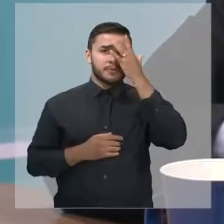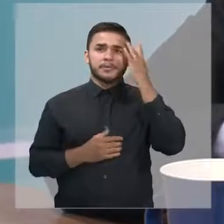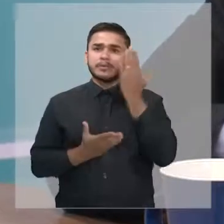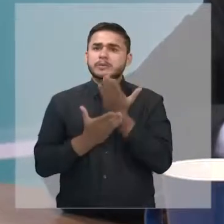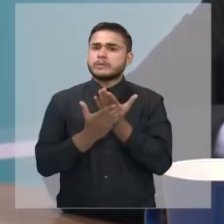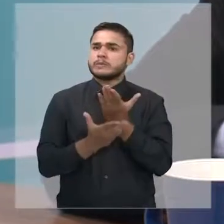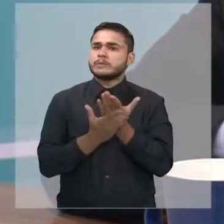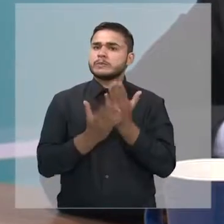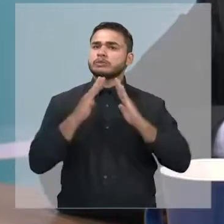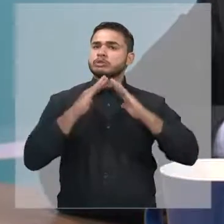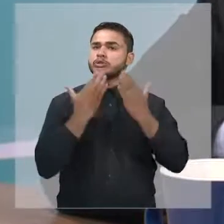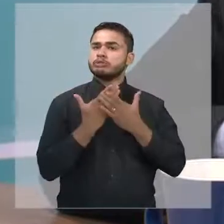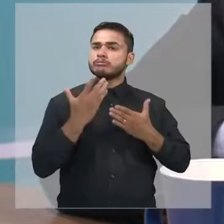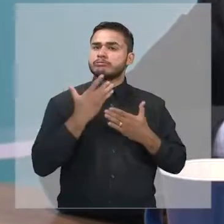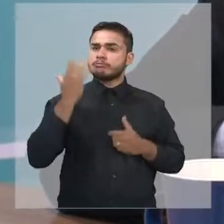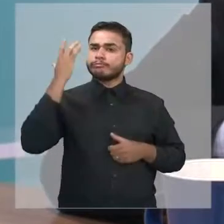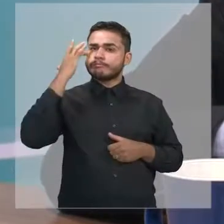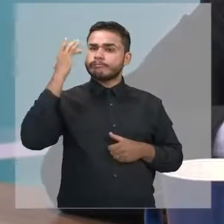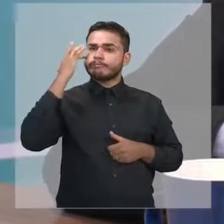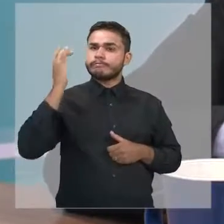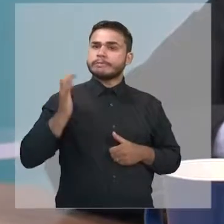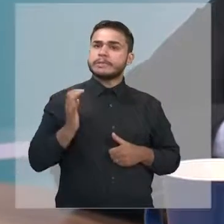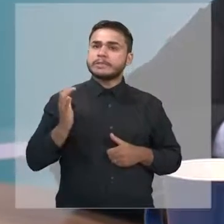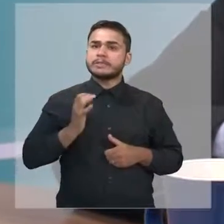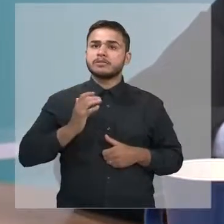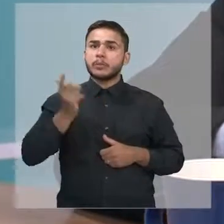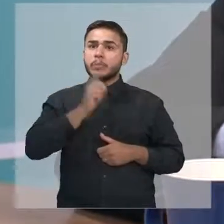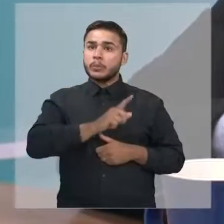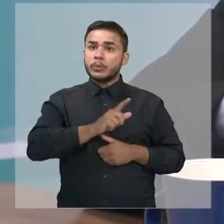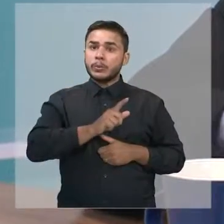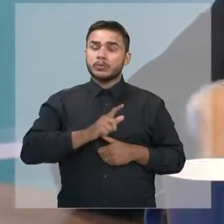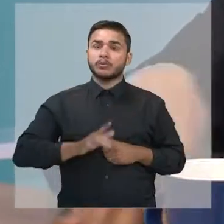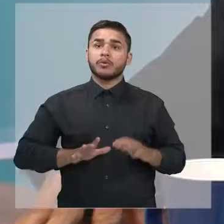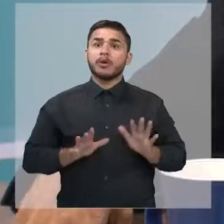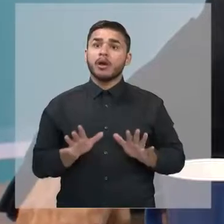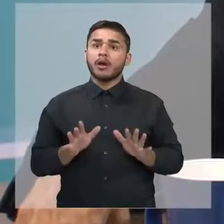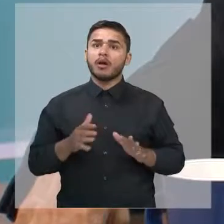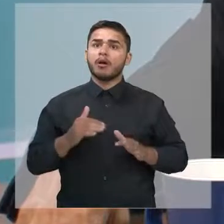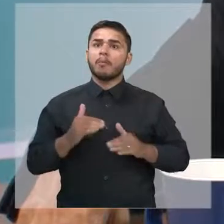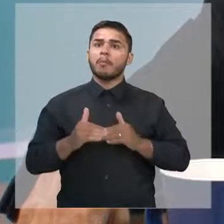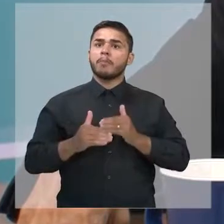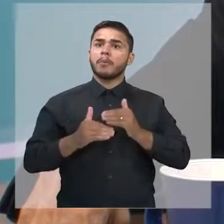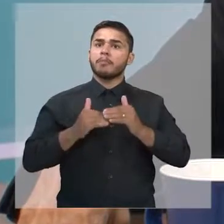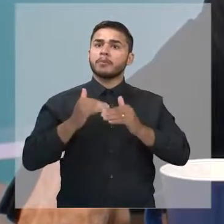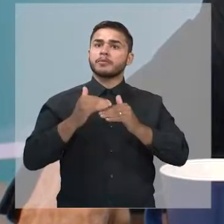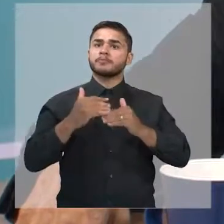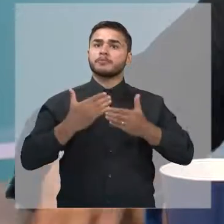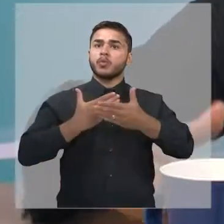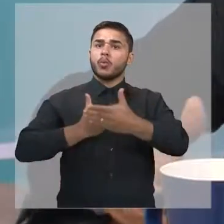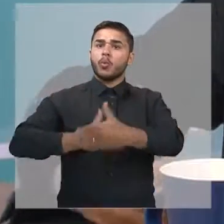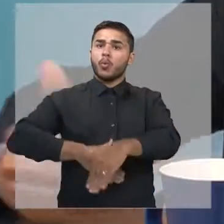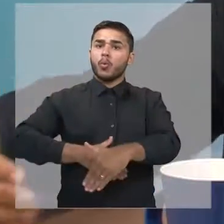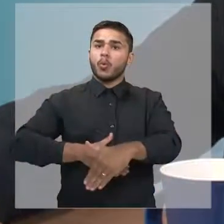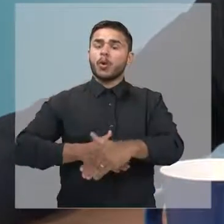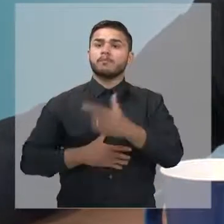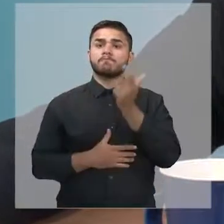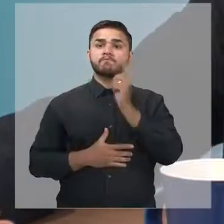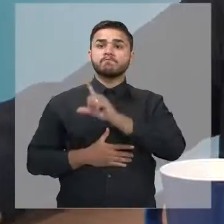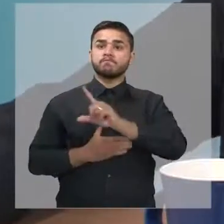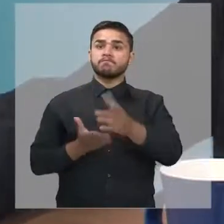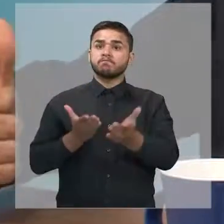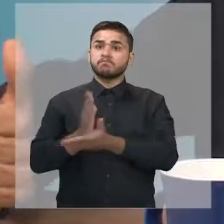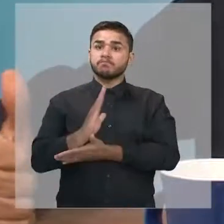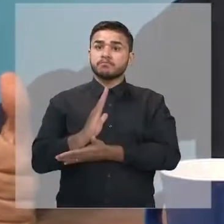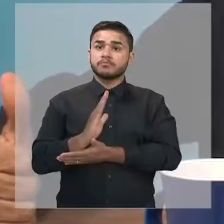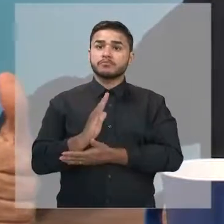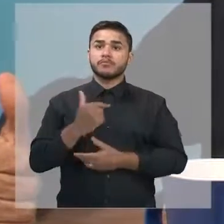concurso público e conseguem aprovação não por vocação, mas exclusivamente em função do salário. E aquele cidadão que